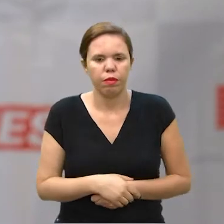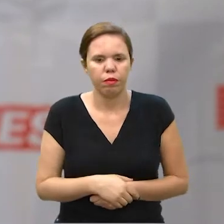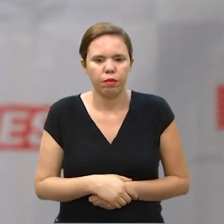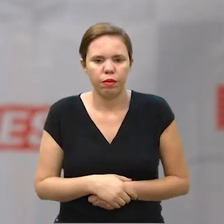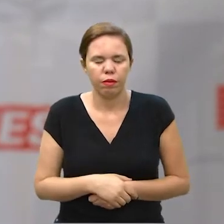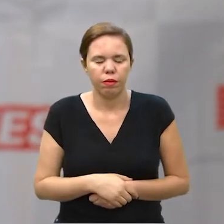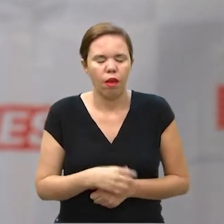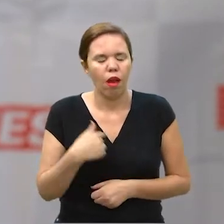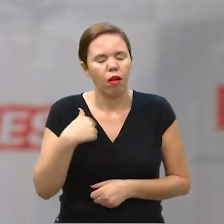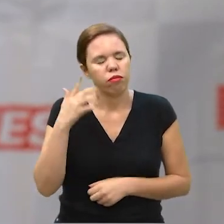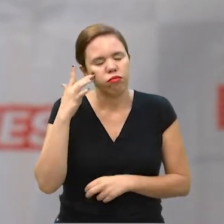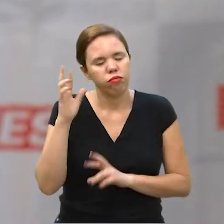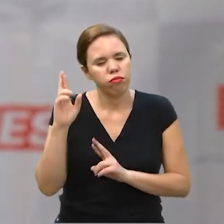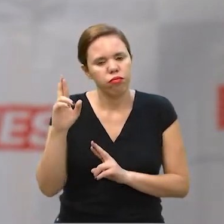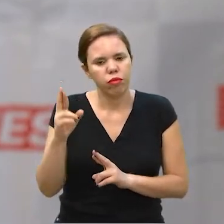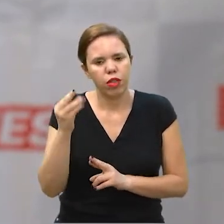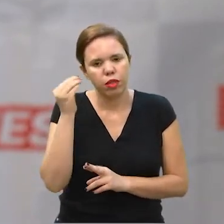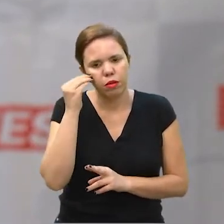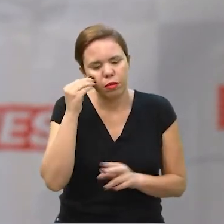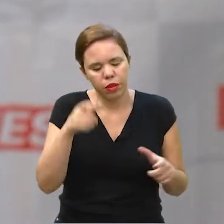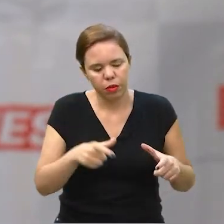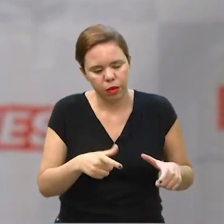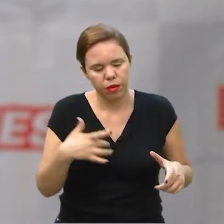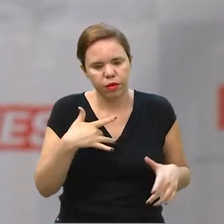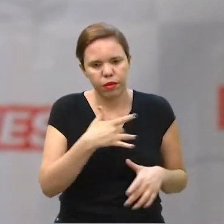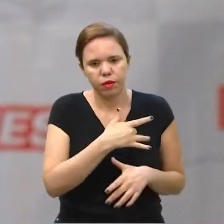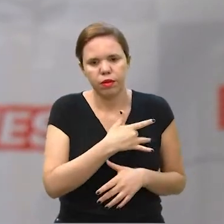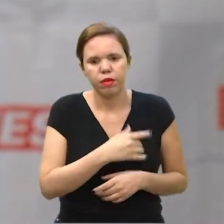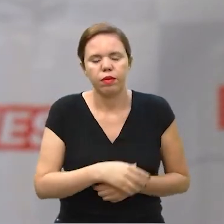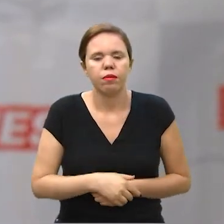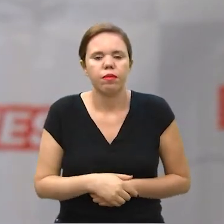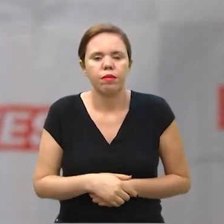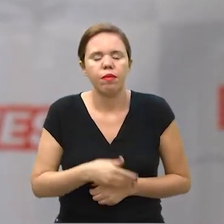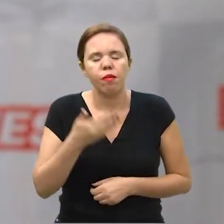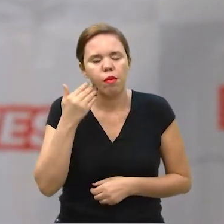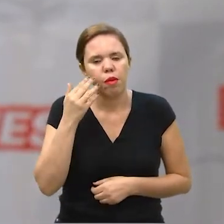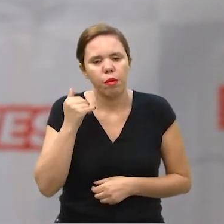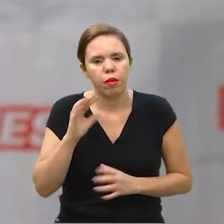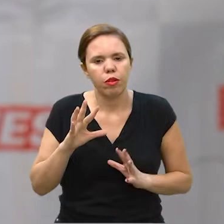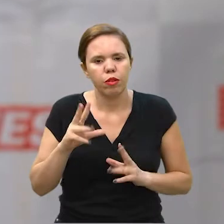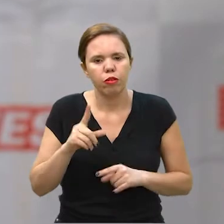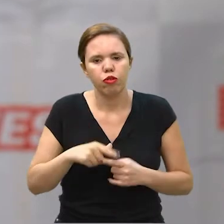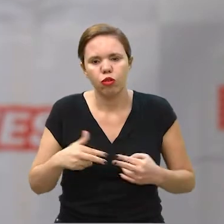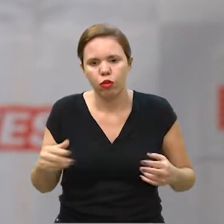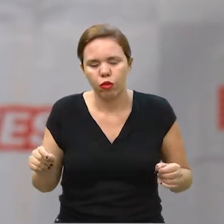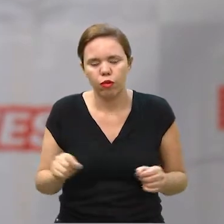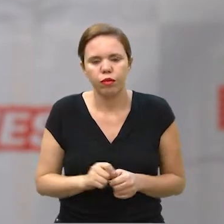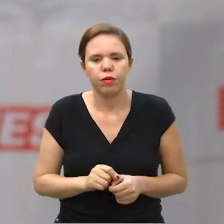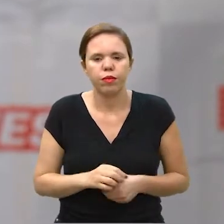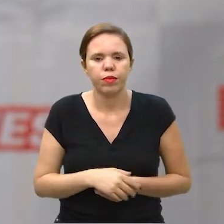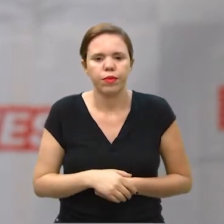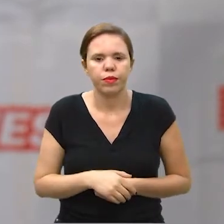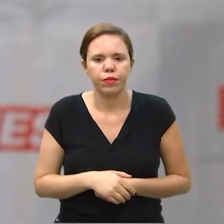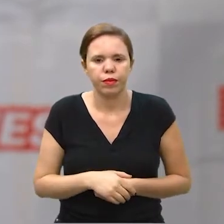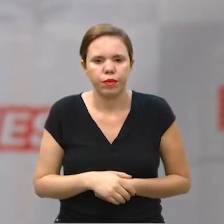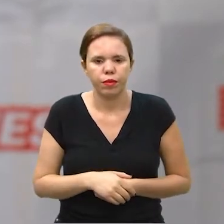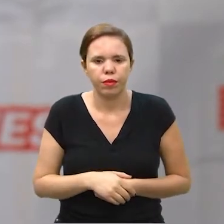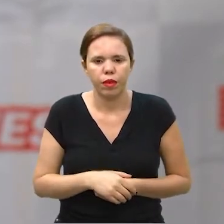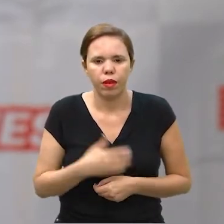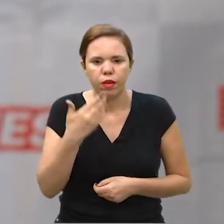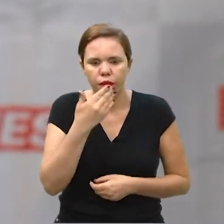Minha expectativa é experimentar pratos saudáveis, que aproveitam o alimento como um todo e que sejam